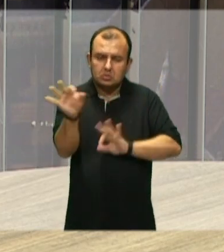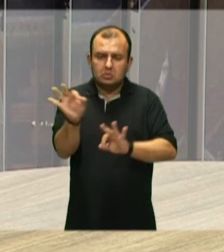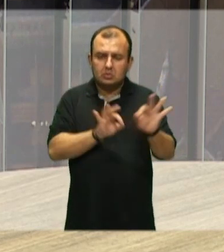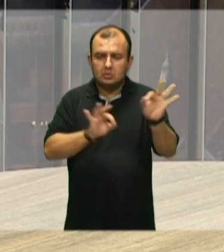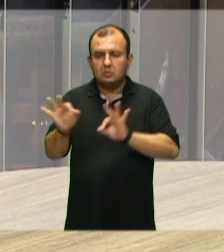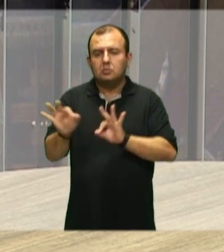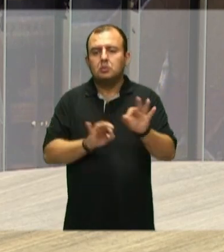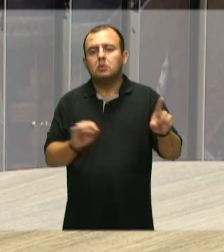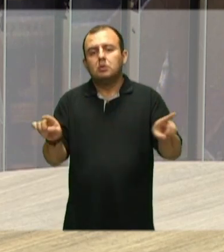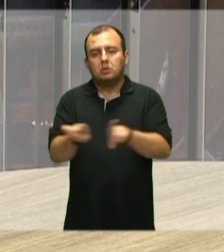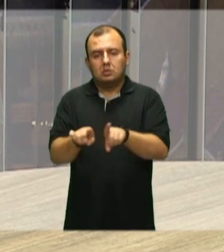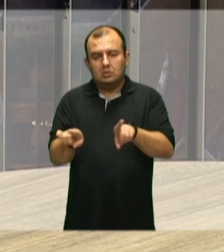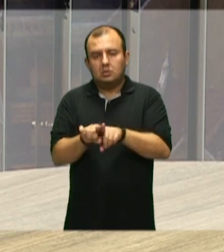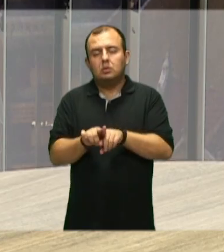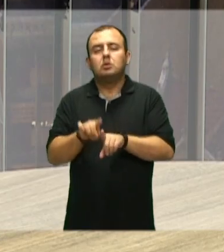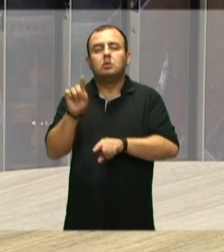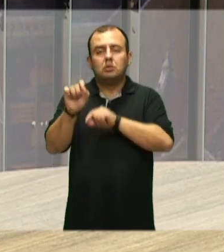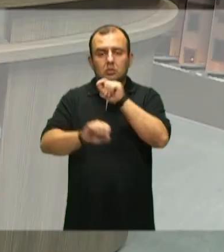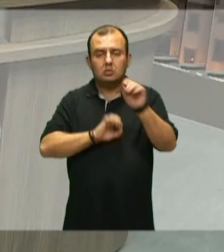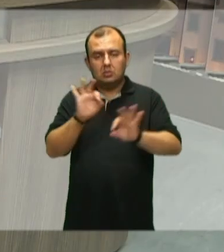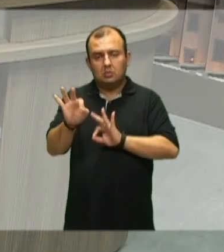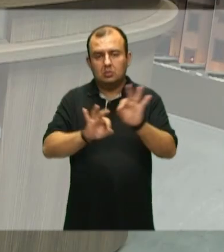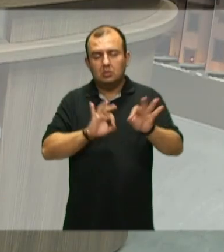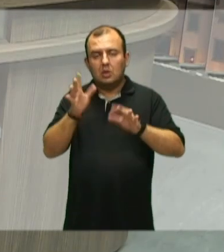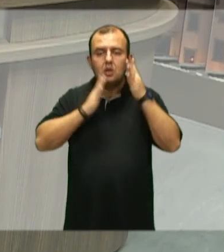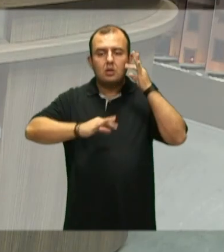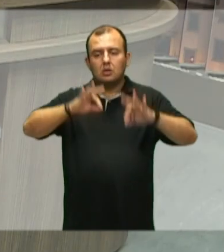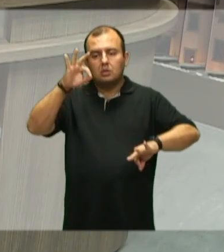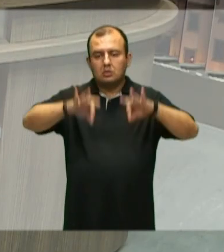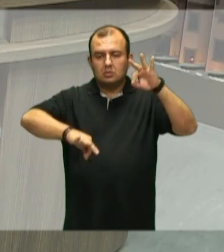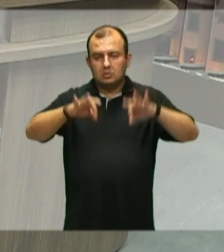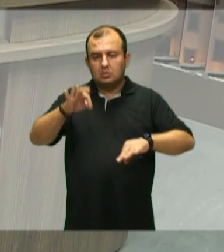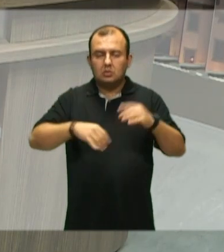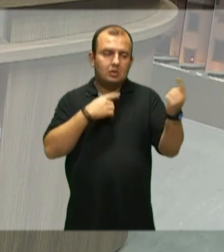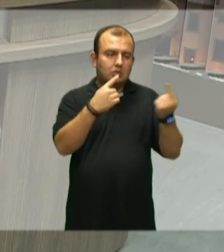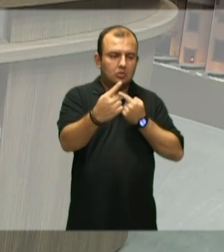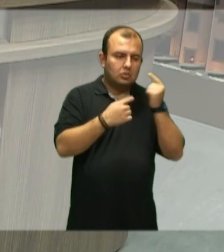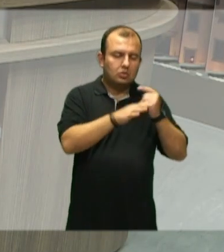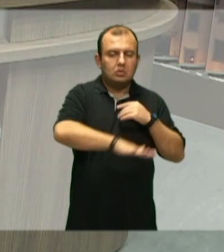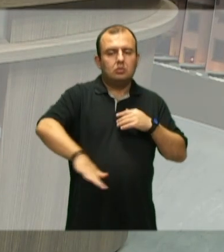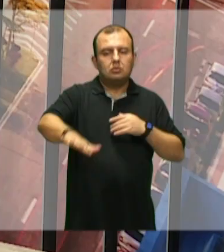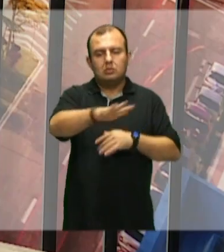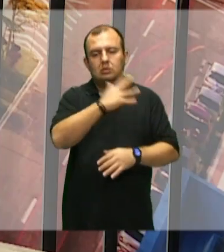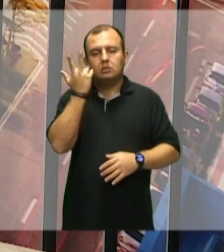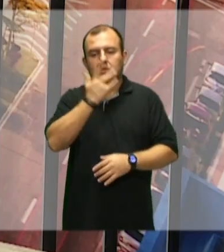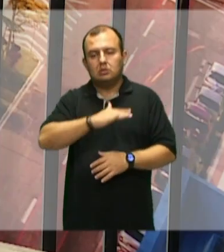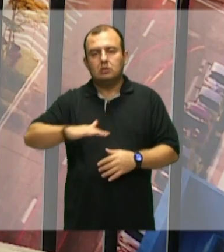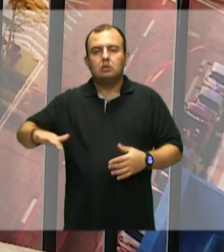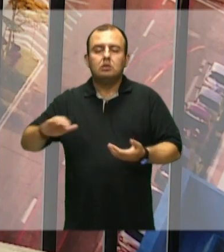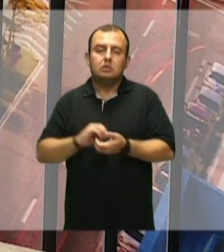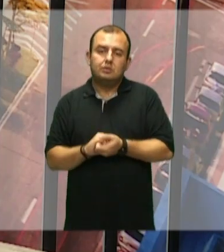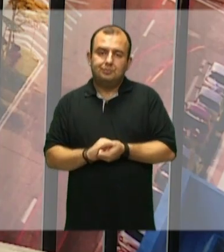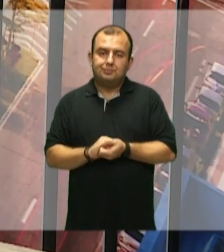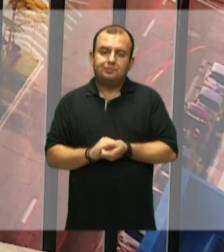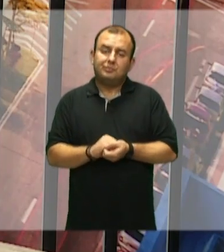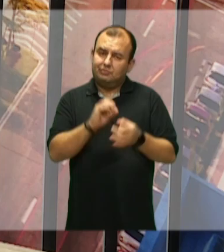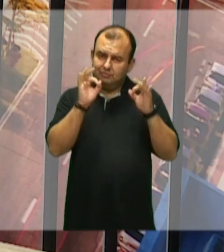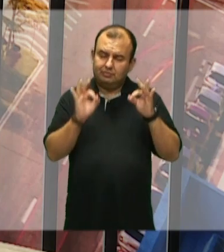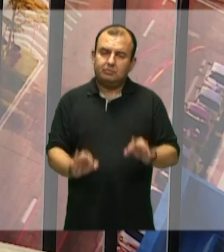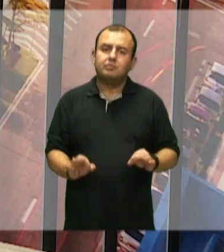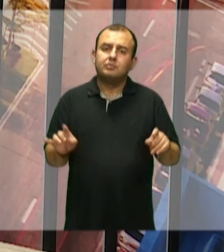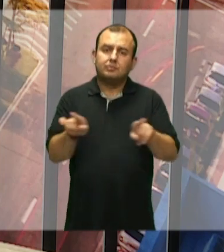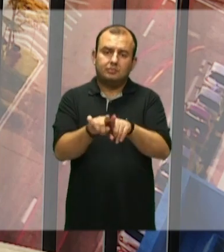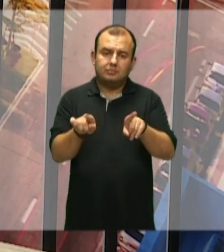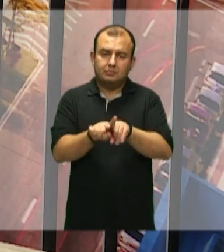preparo para elaborar essas peças para dialogar com esse público. E com certeza,